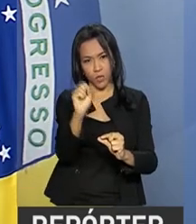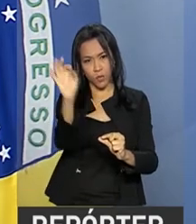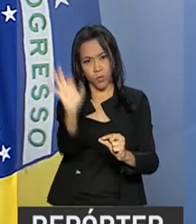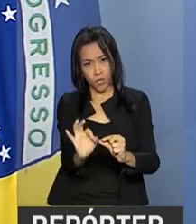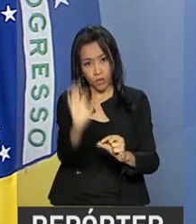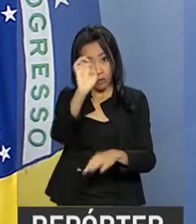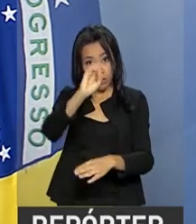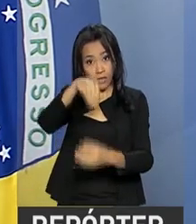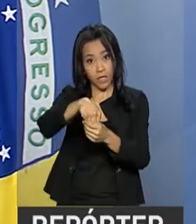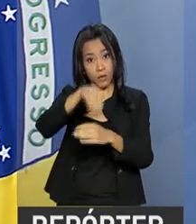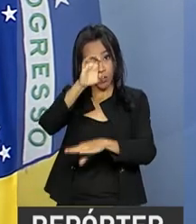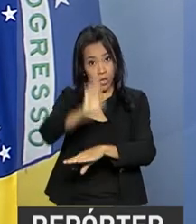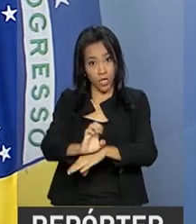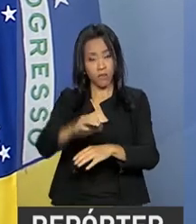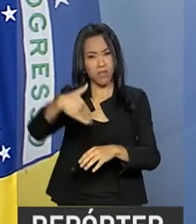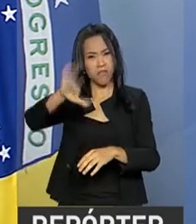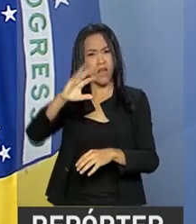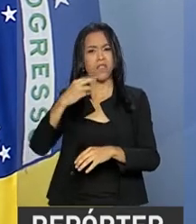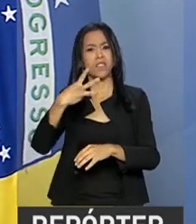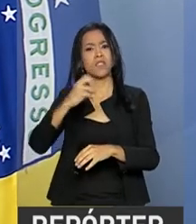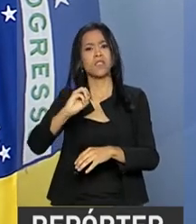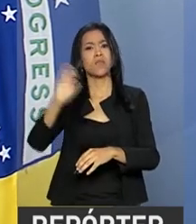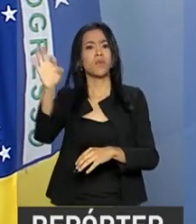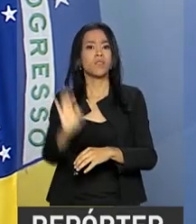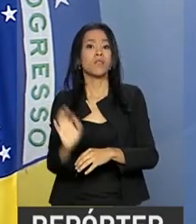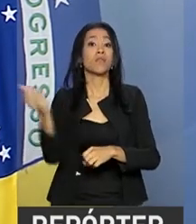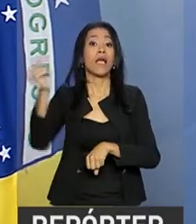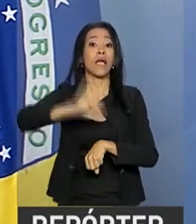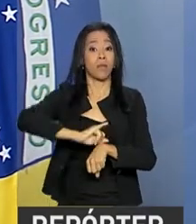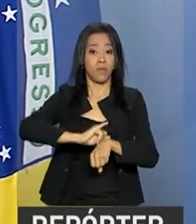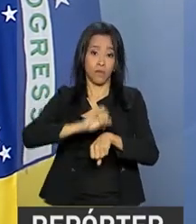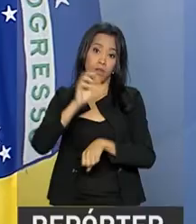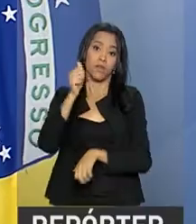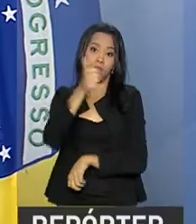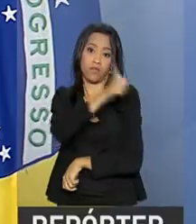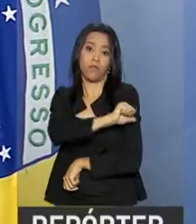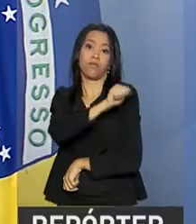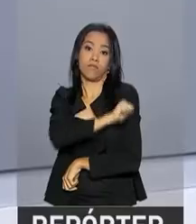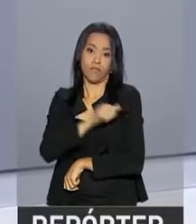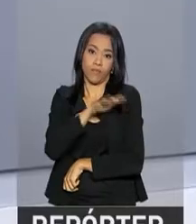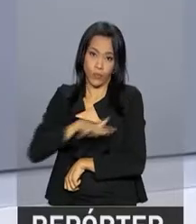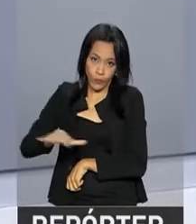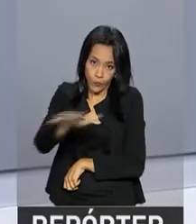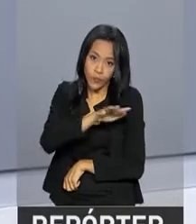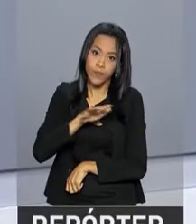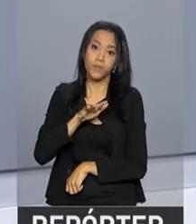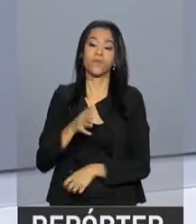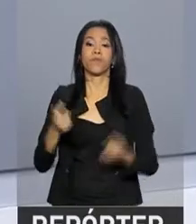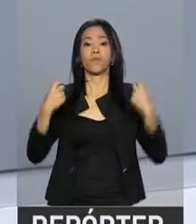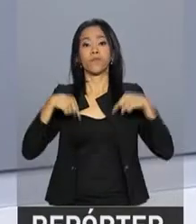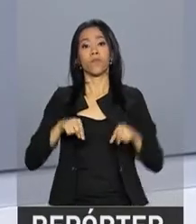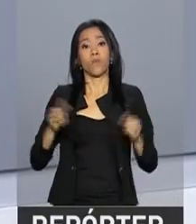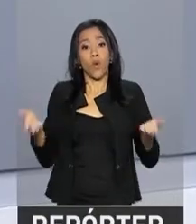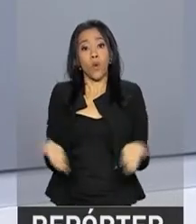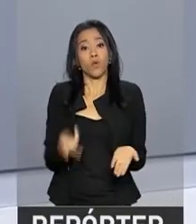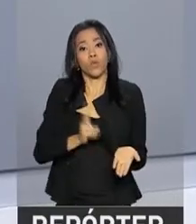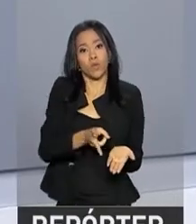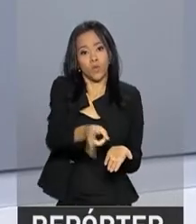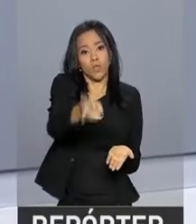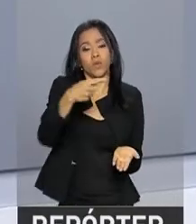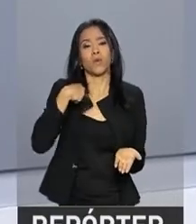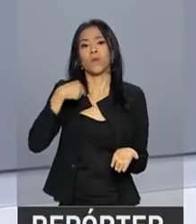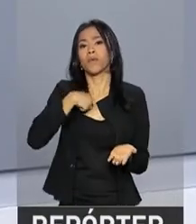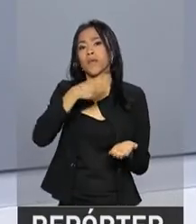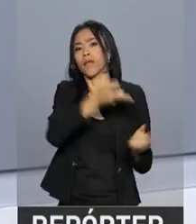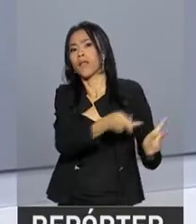no estado e de mais de 30% na capital e Baixada. Continua hoje a transferência